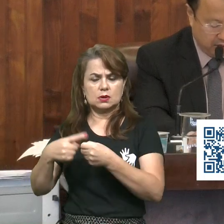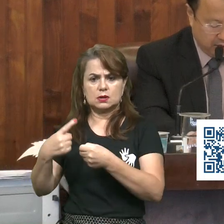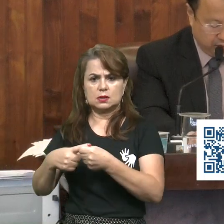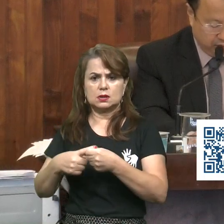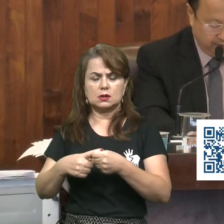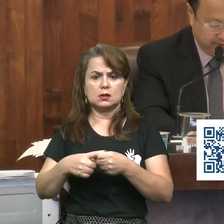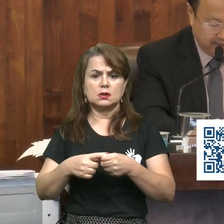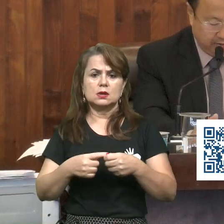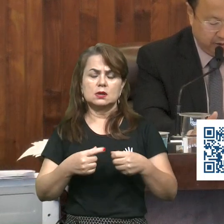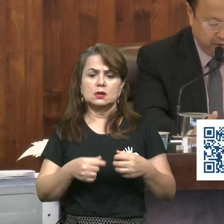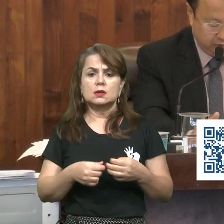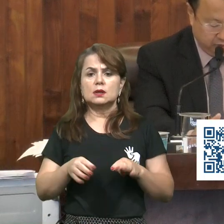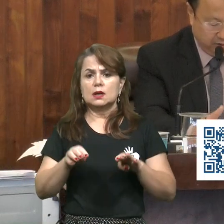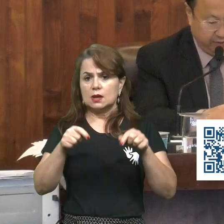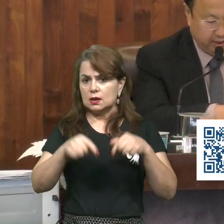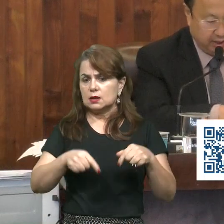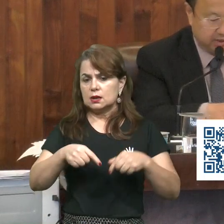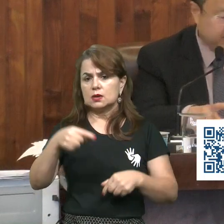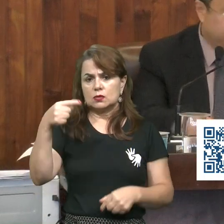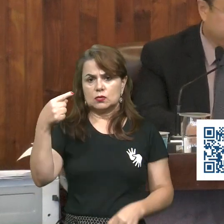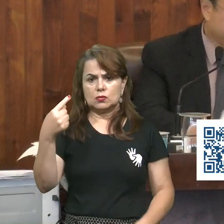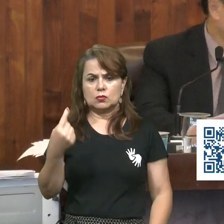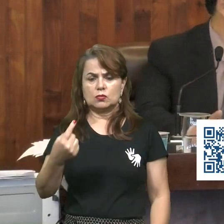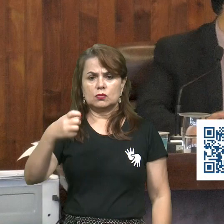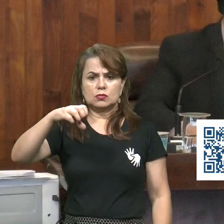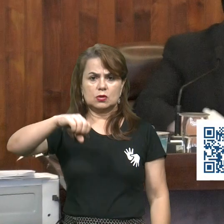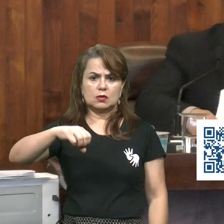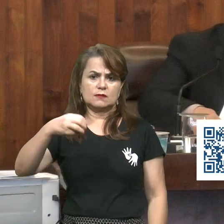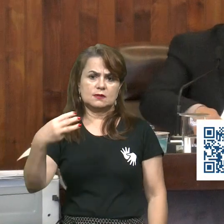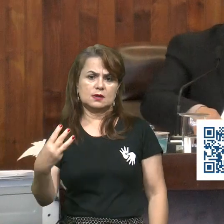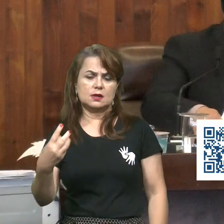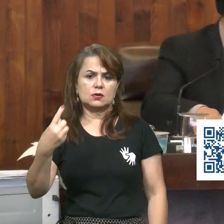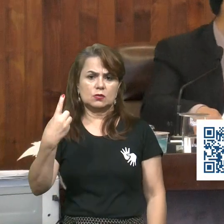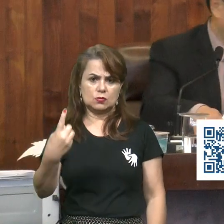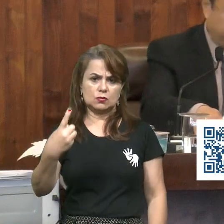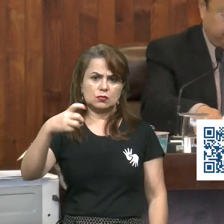atendimento 190 e 193.